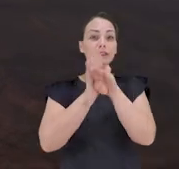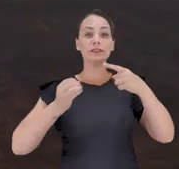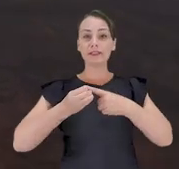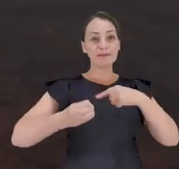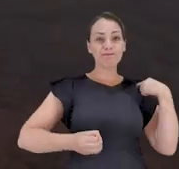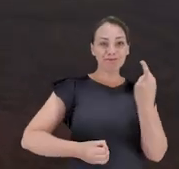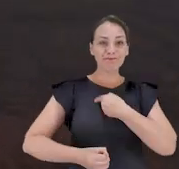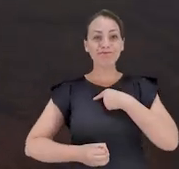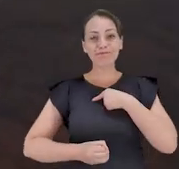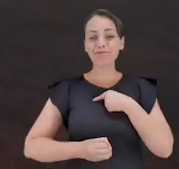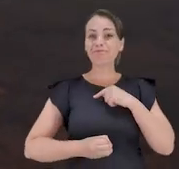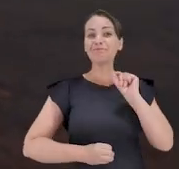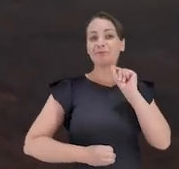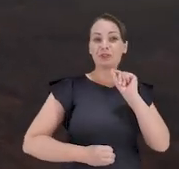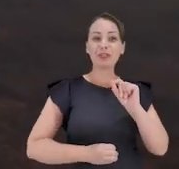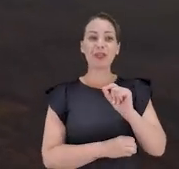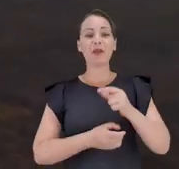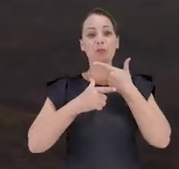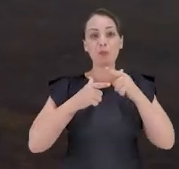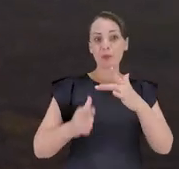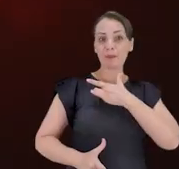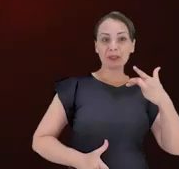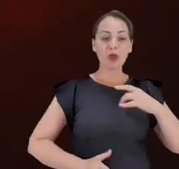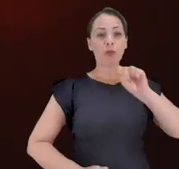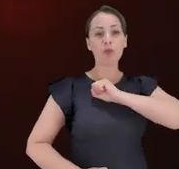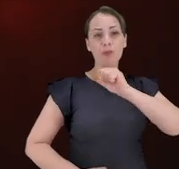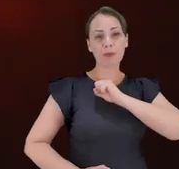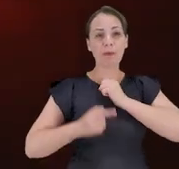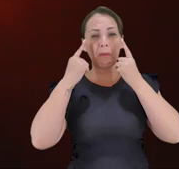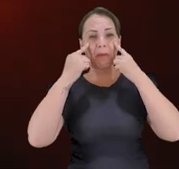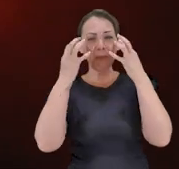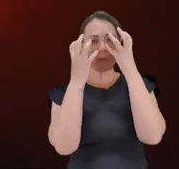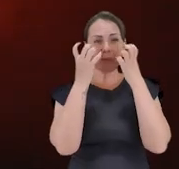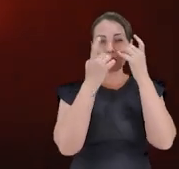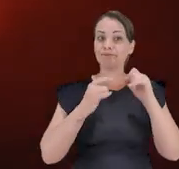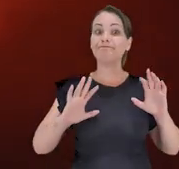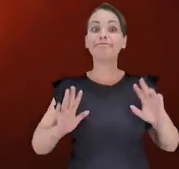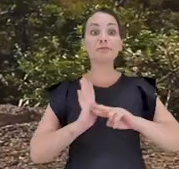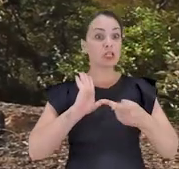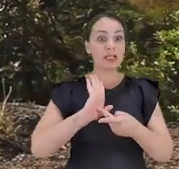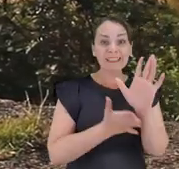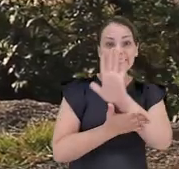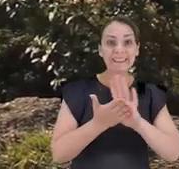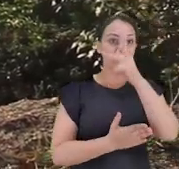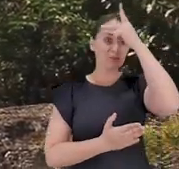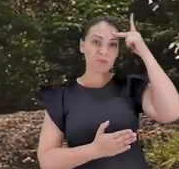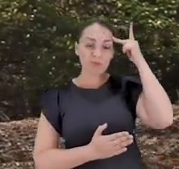de saúde, tosse, irritação nos olhos, etc. Ou seja, ninguém escapa.